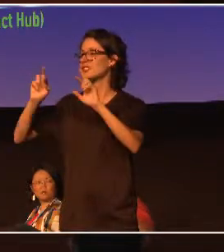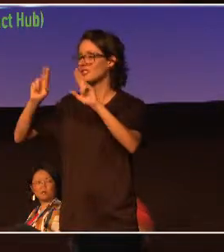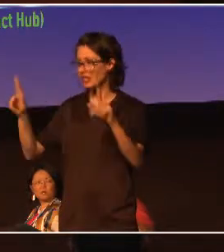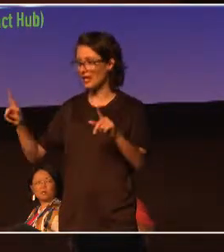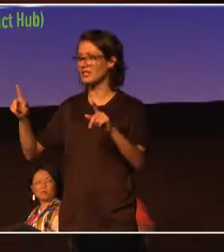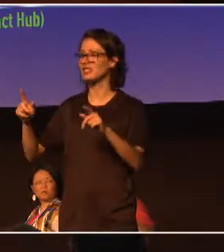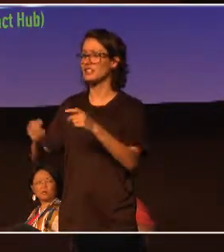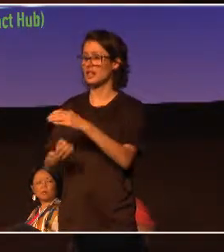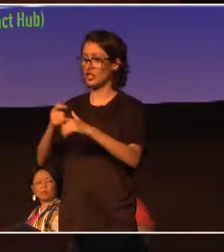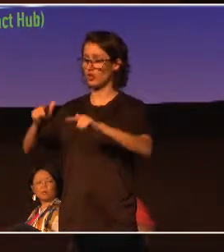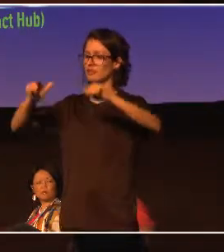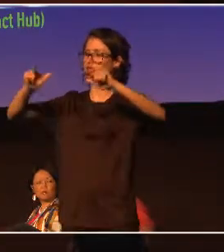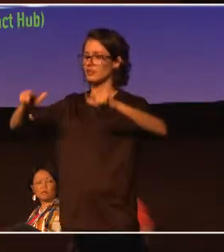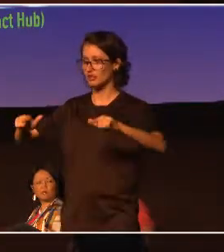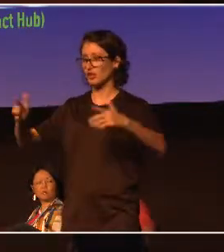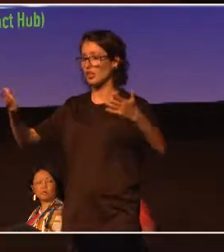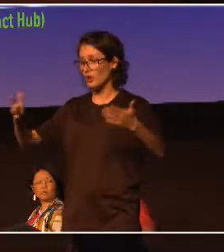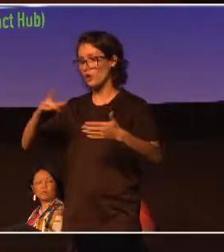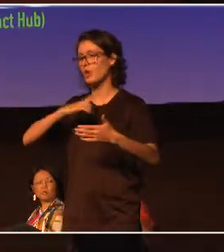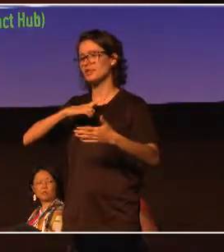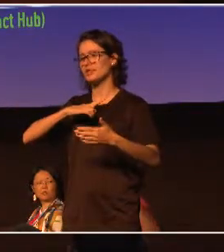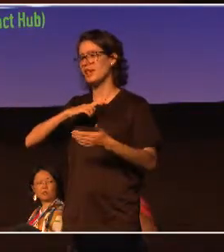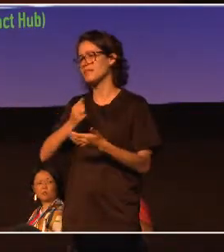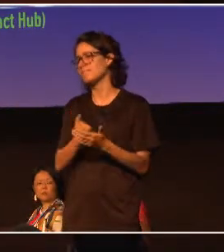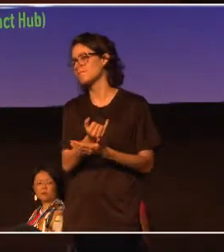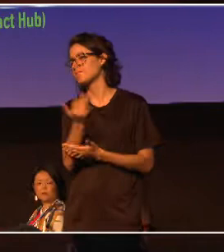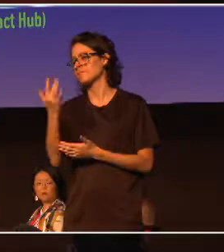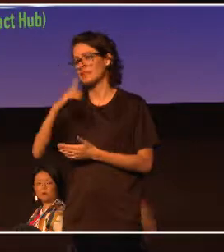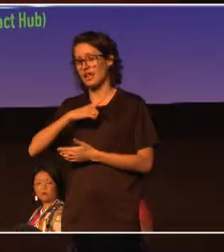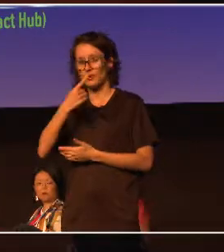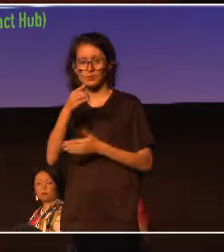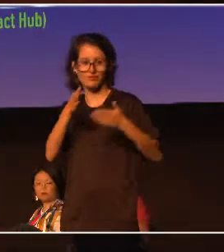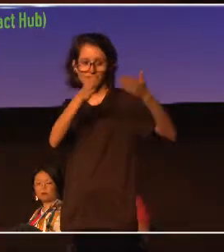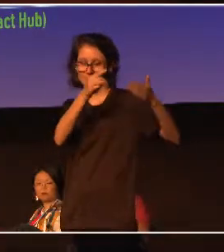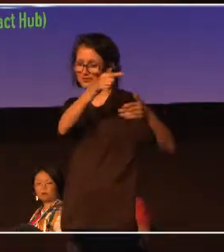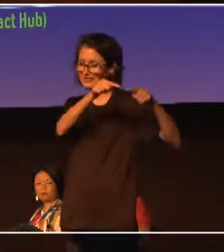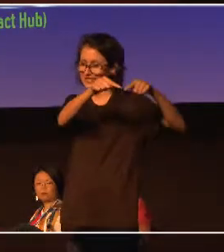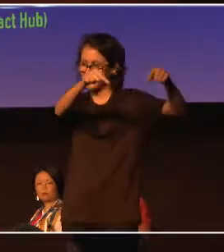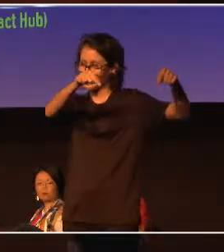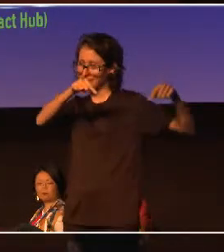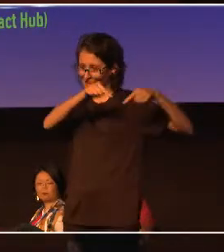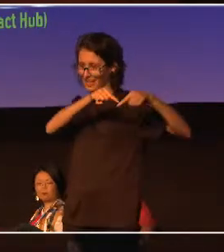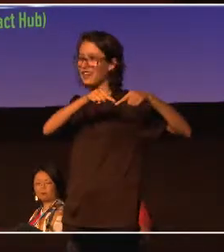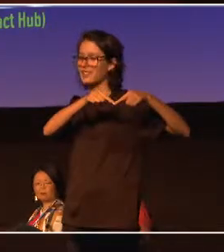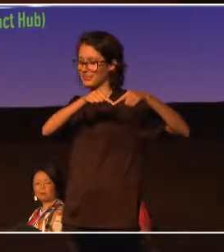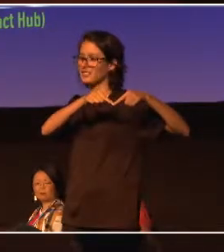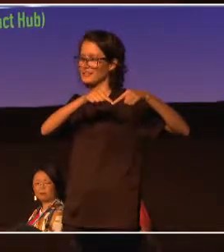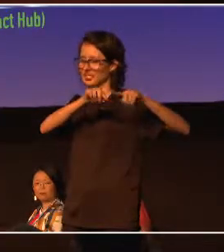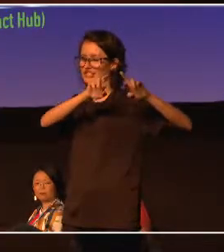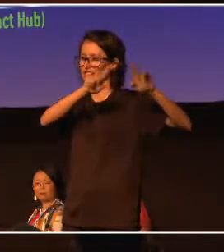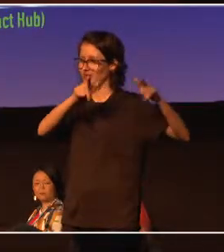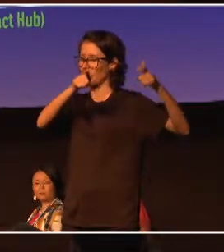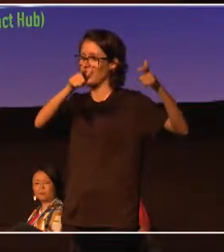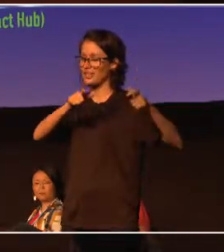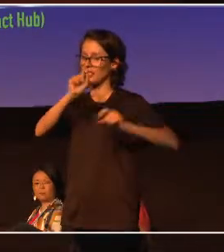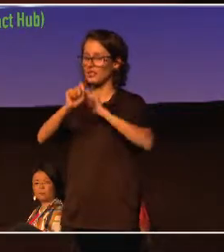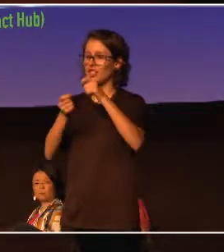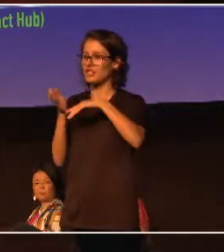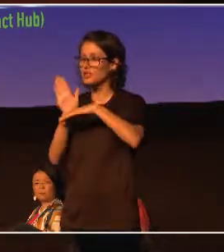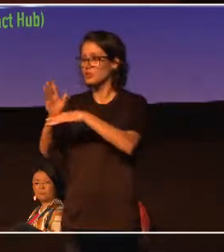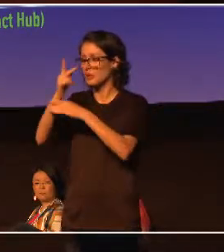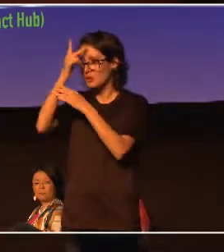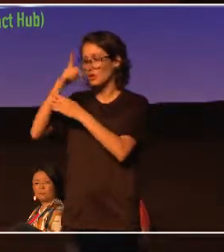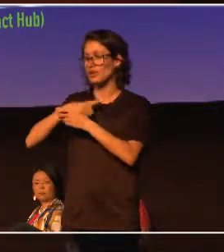criou espaços. Então hoje tem os Impact Hubs, tem um aqui do lado, a gente faz a gestão do espaço de inovação aqui onde a gente está